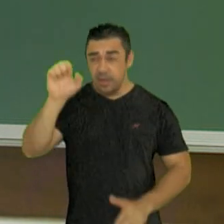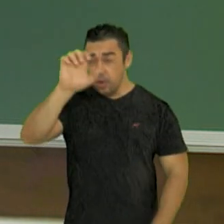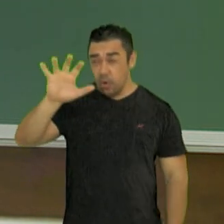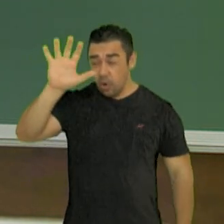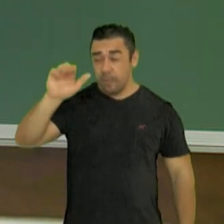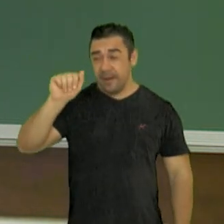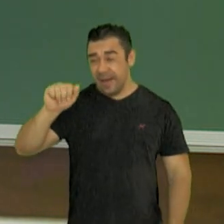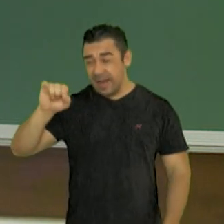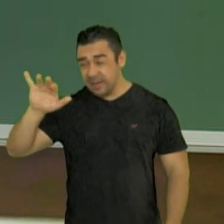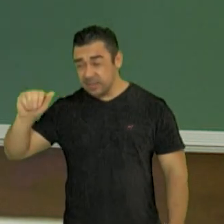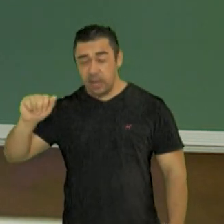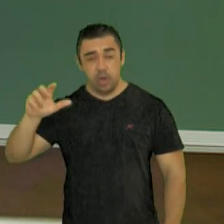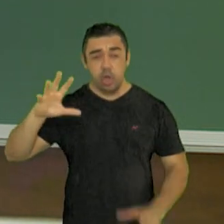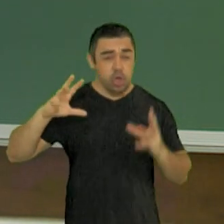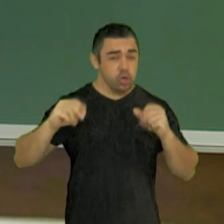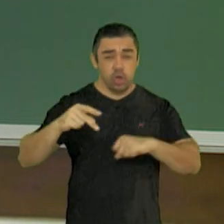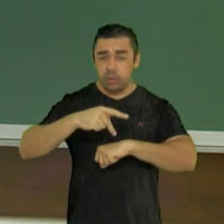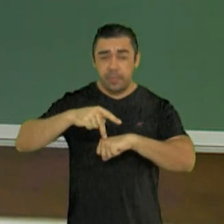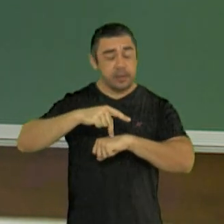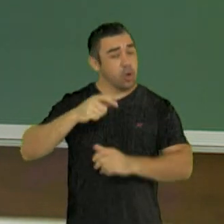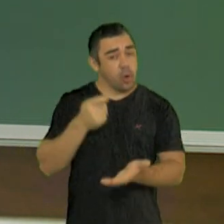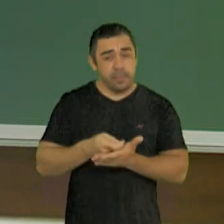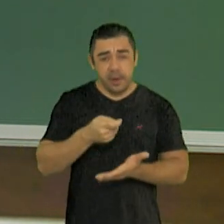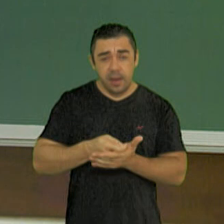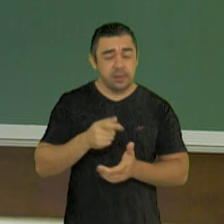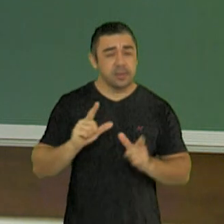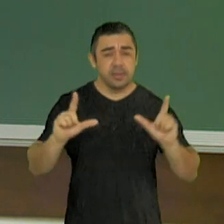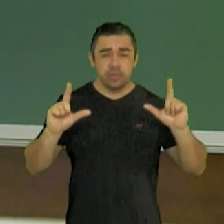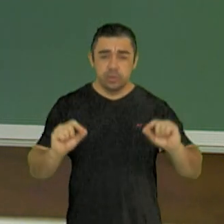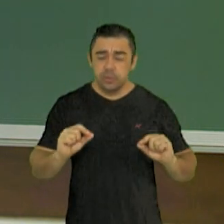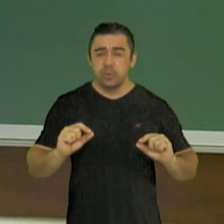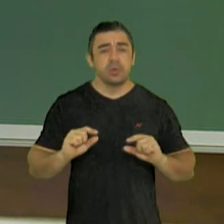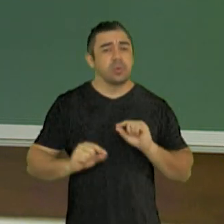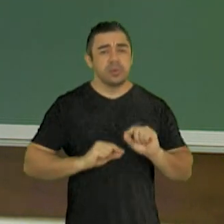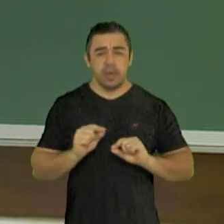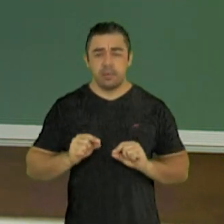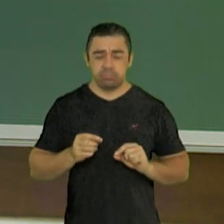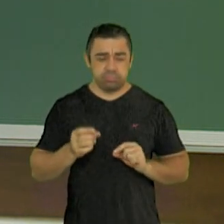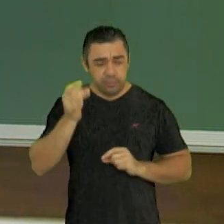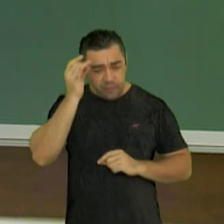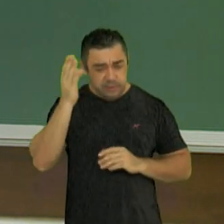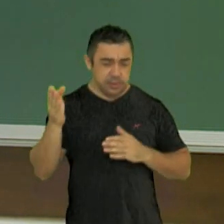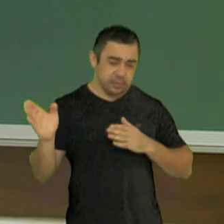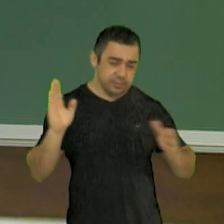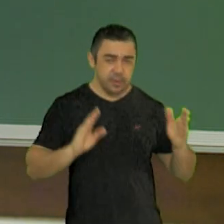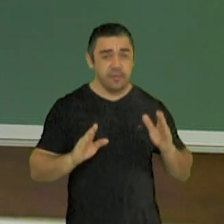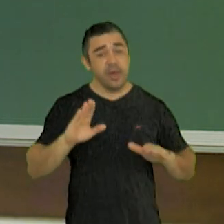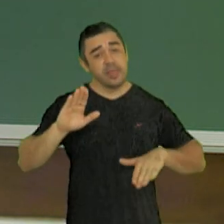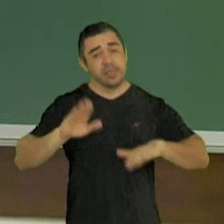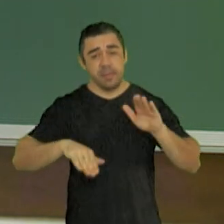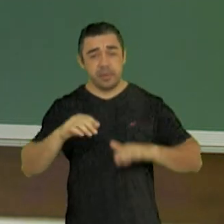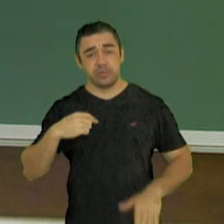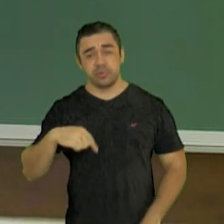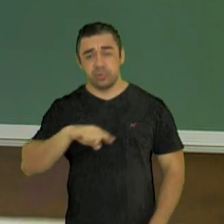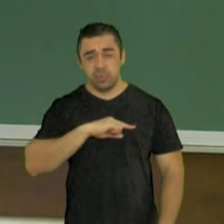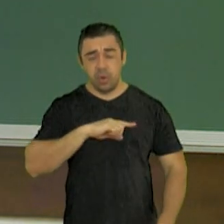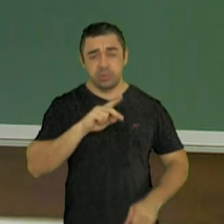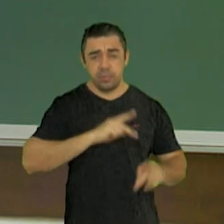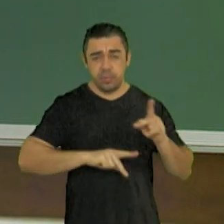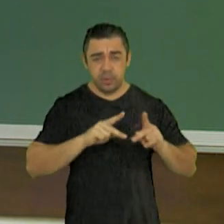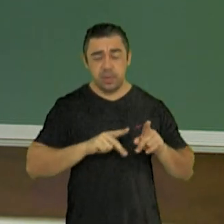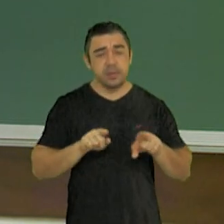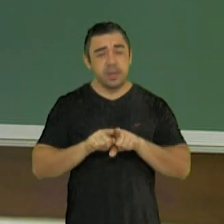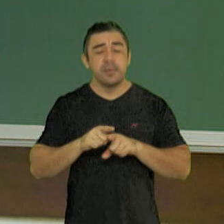todos os países obrigatoriamente têm um plano de mobilidade urbana. Ele vai ou não funcionar, isso vai depender da vontade